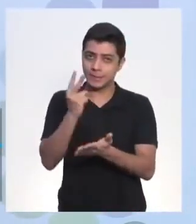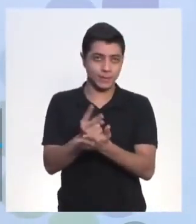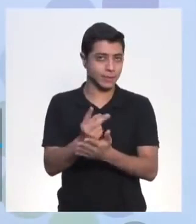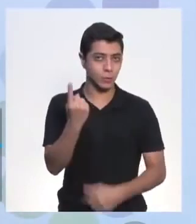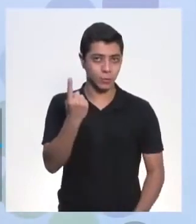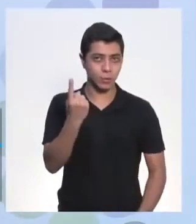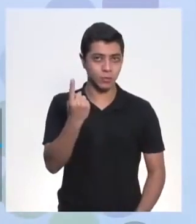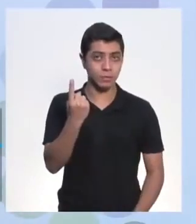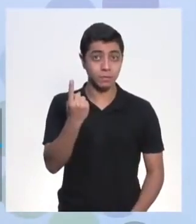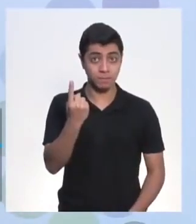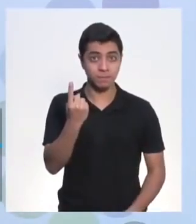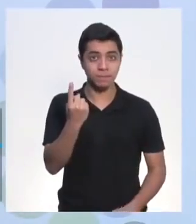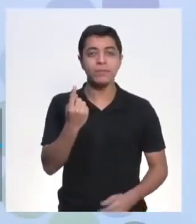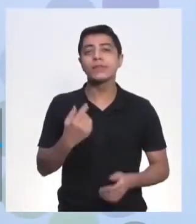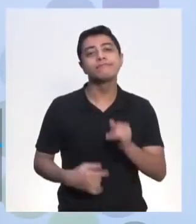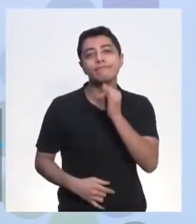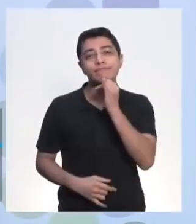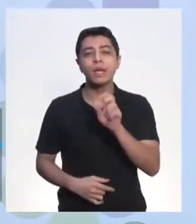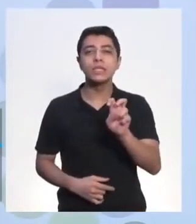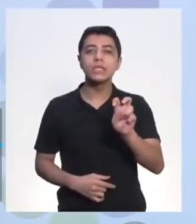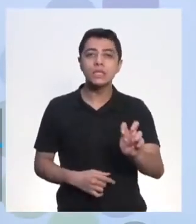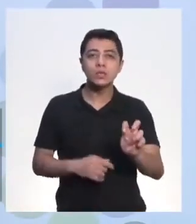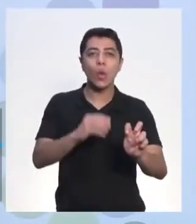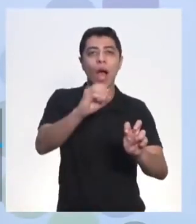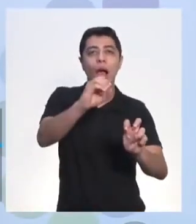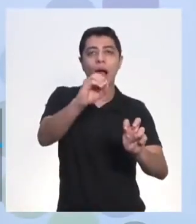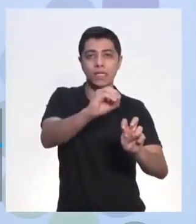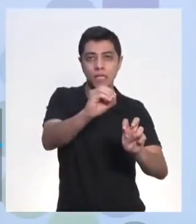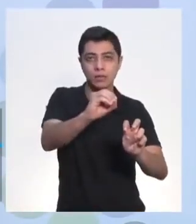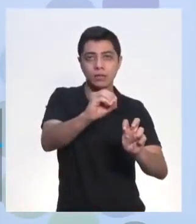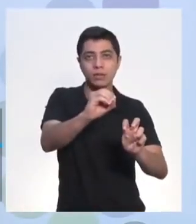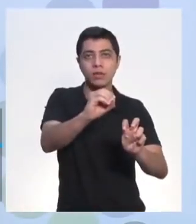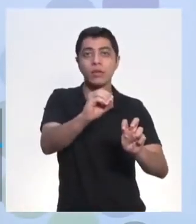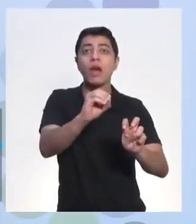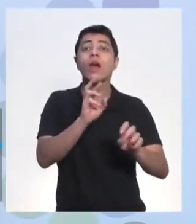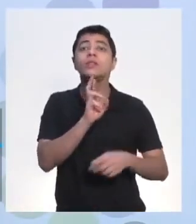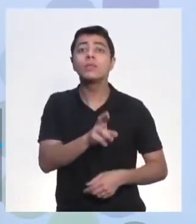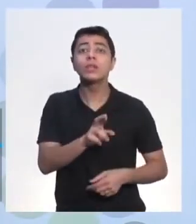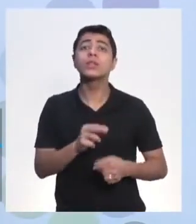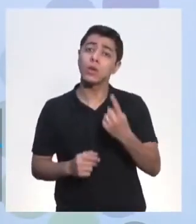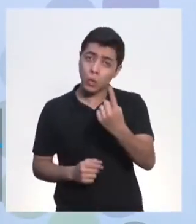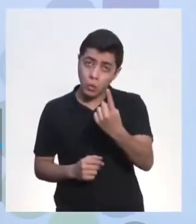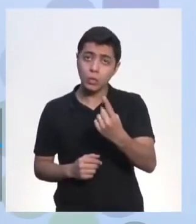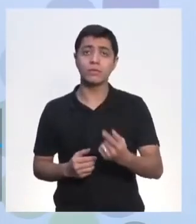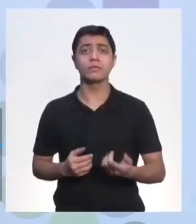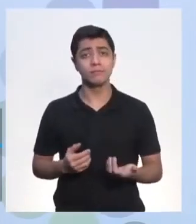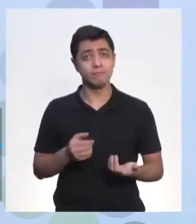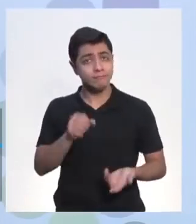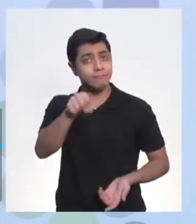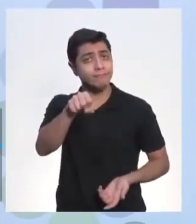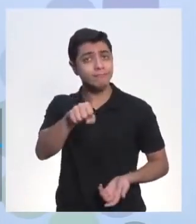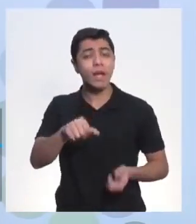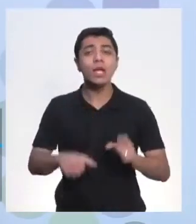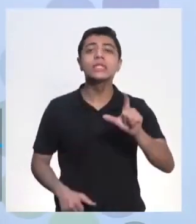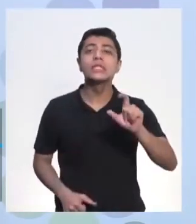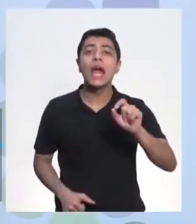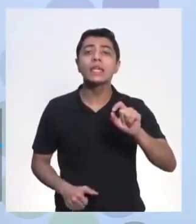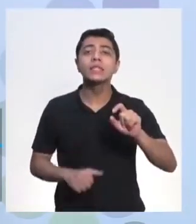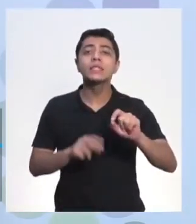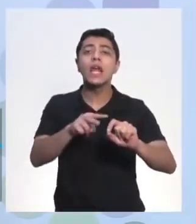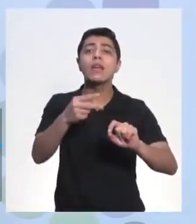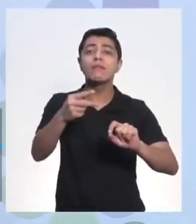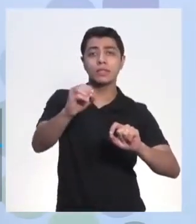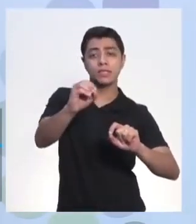5 elevado a 0, dá 1? Sim. Ah, se eu tiver 10 elevado a 0, dá 1? Sim. Então, todos os números elevados